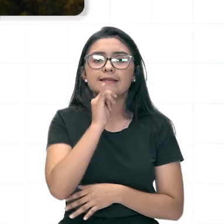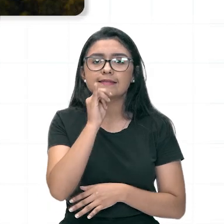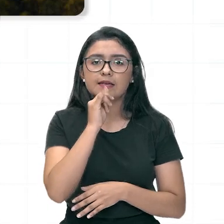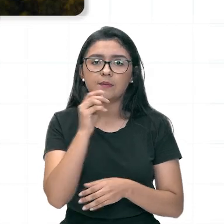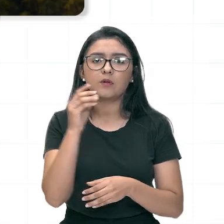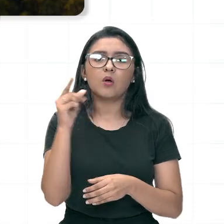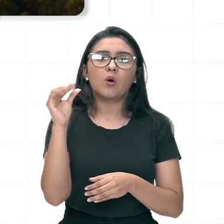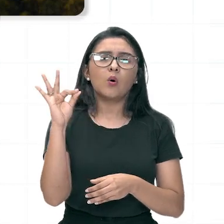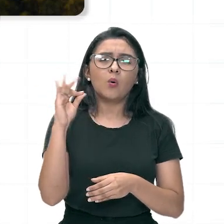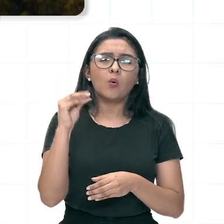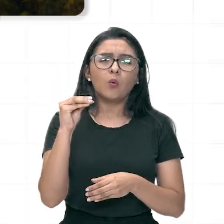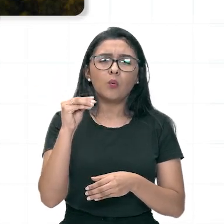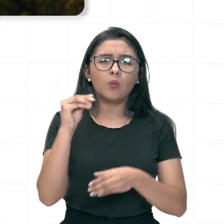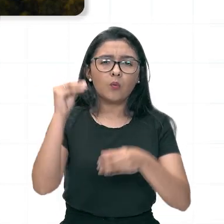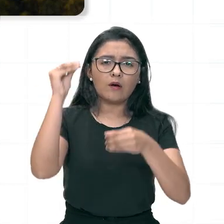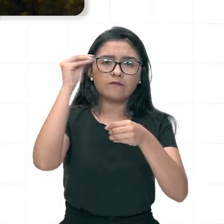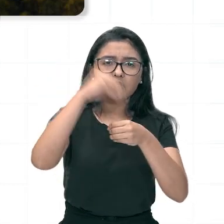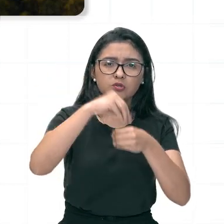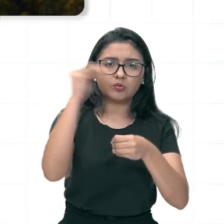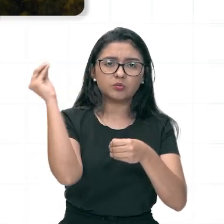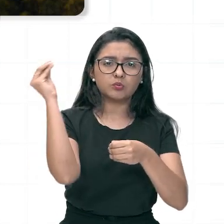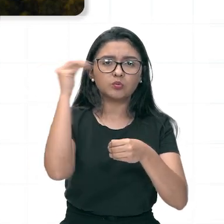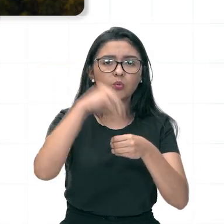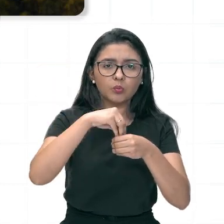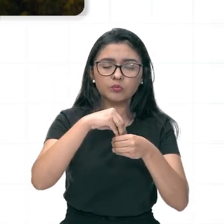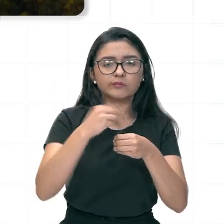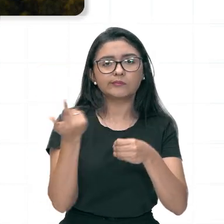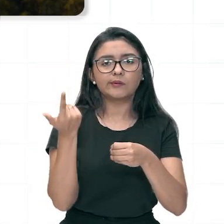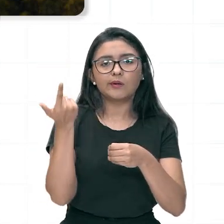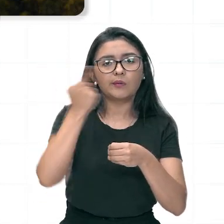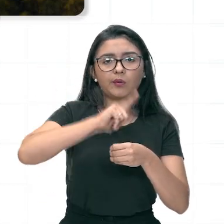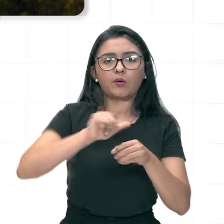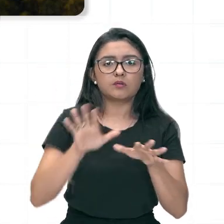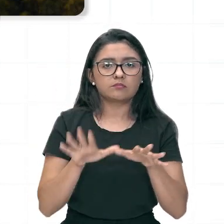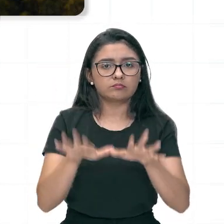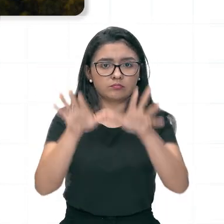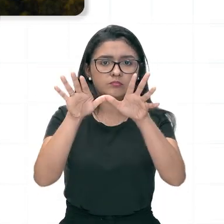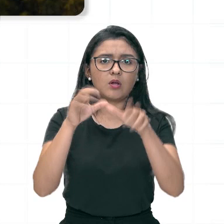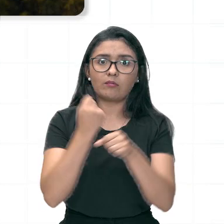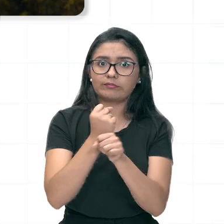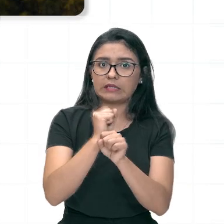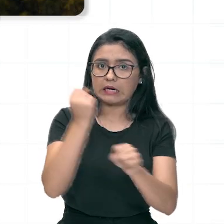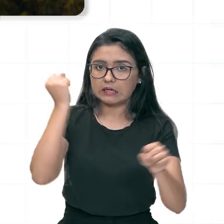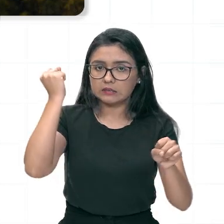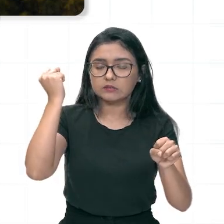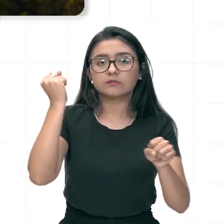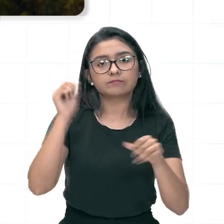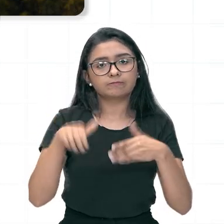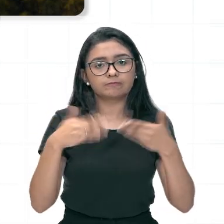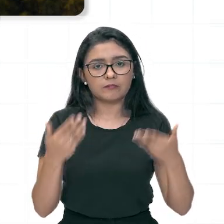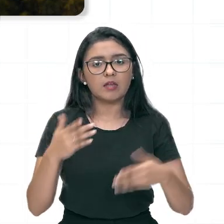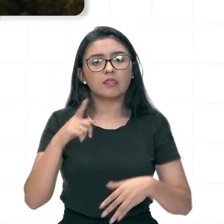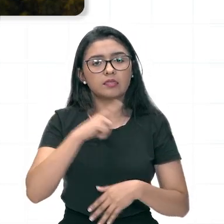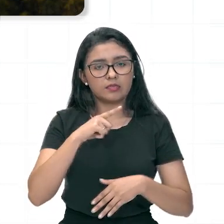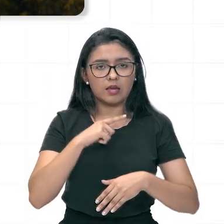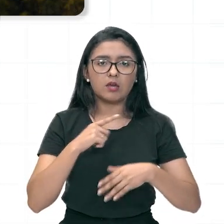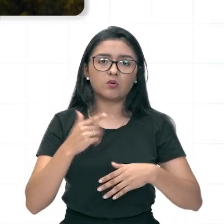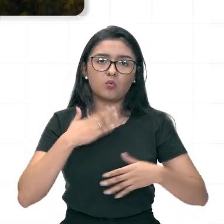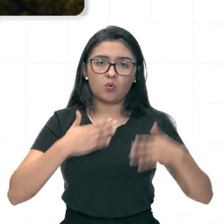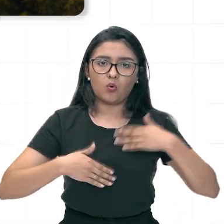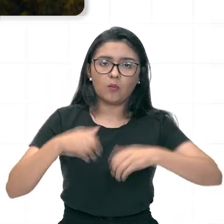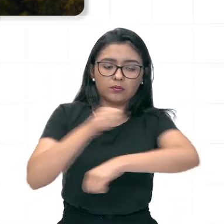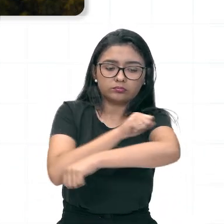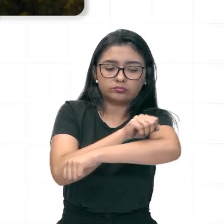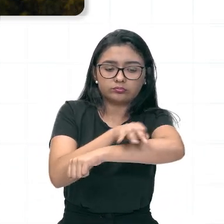avestruz, por exemplo, né? A ema, no caso que a gente está observando aí na imagem, são aves muito grandes, né? Embora elas tenham o corpo coberto